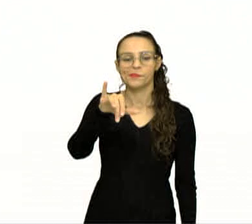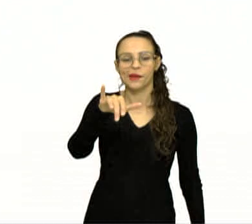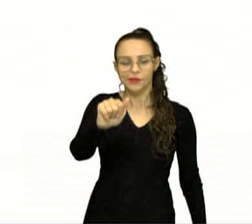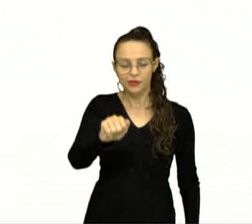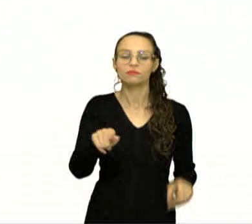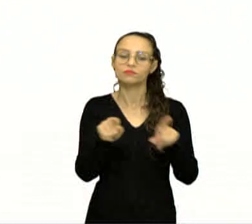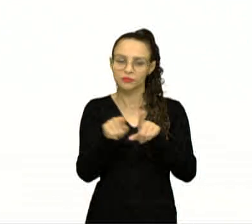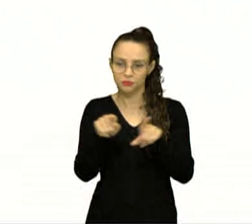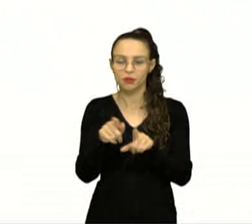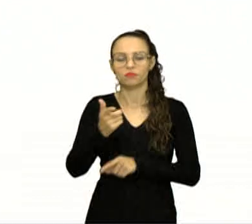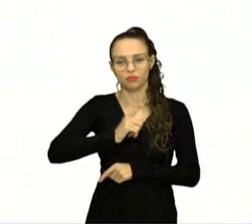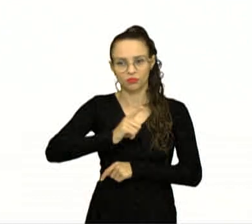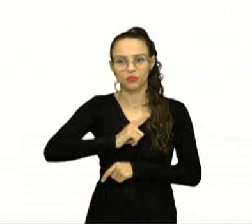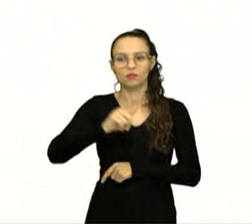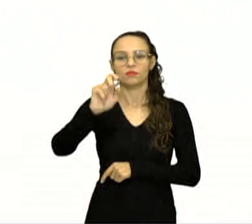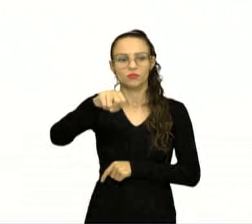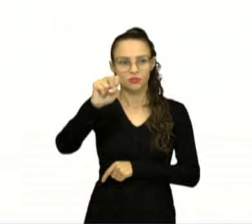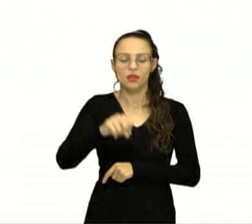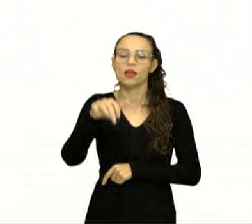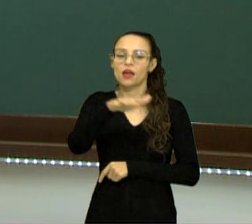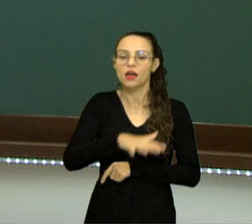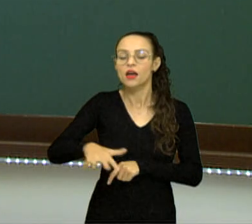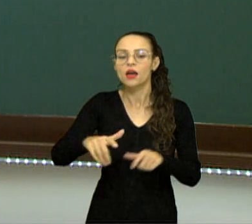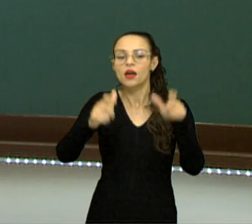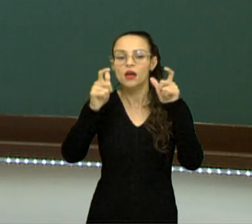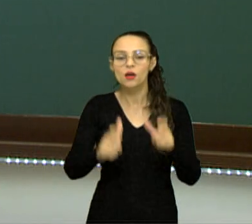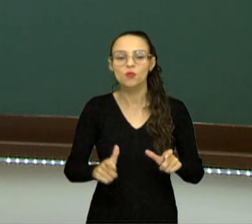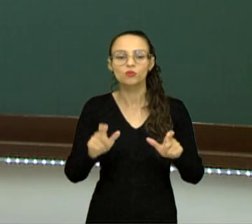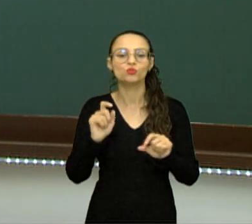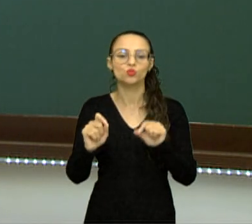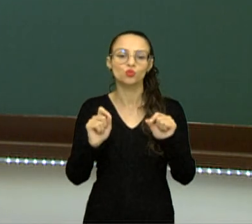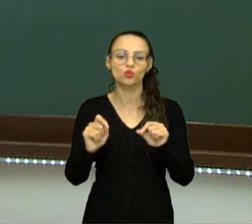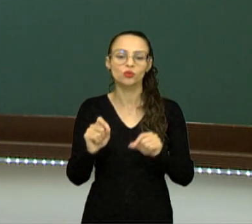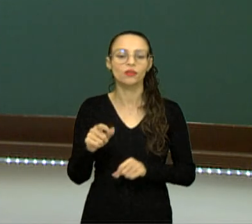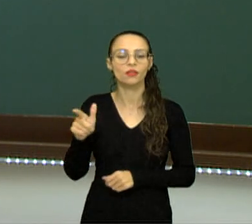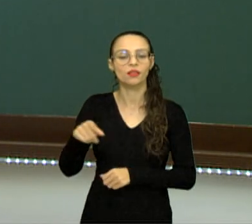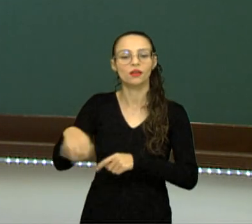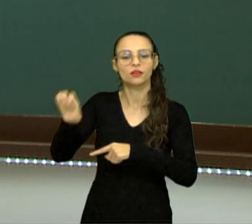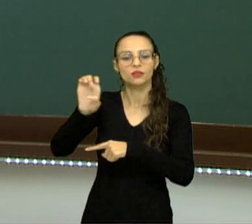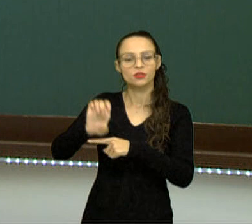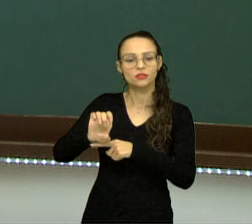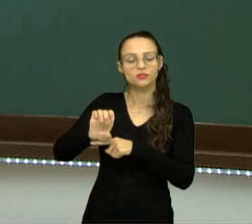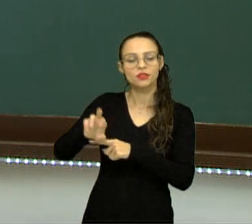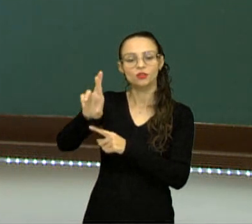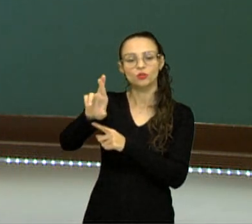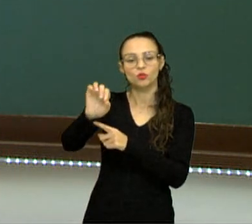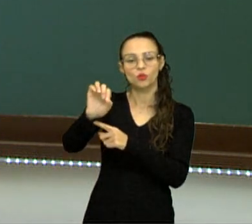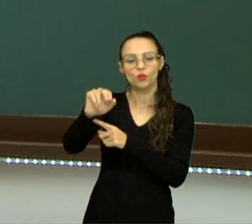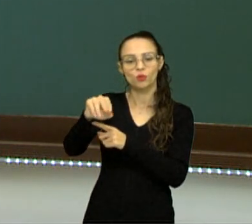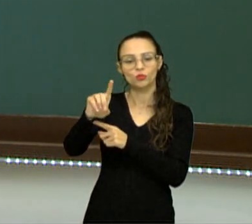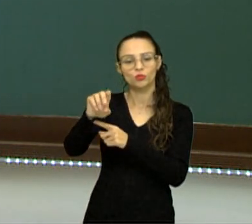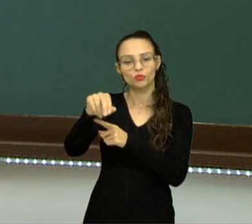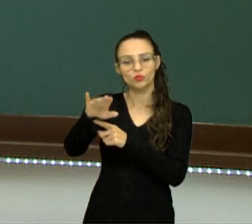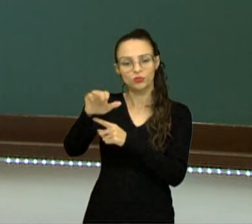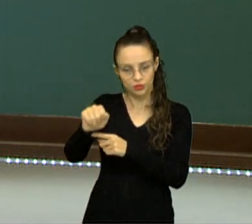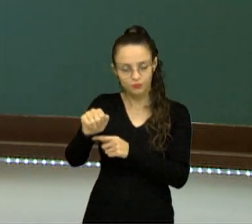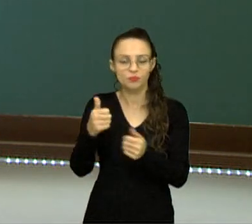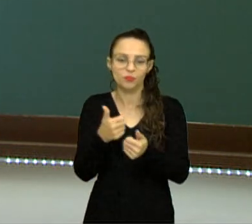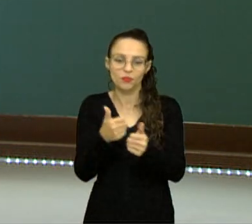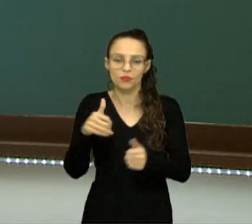foi encontrado sim. Foi encontrada na região ali do que seria hoje Rondônia, entre Amazonas e Rondônia, os estados, dos dois